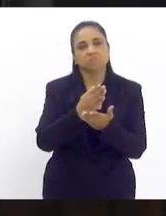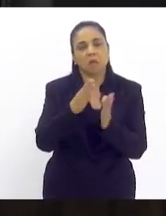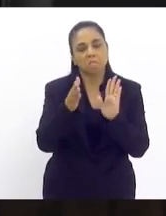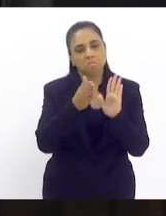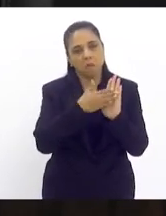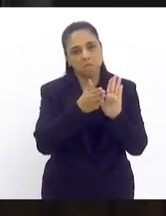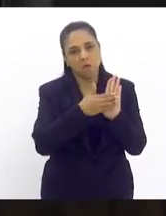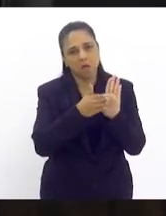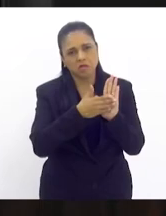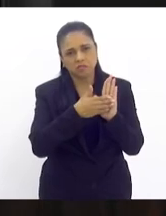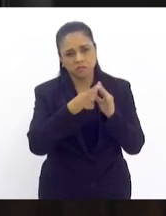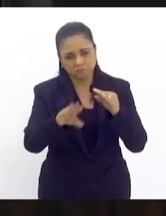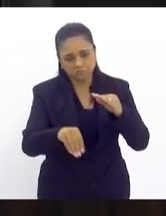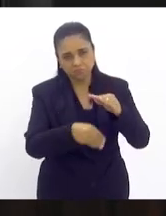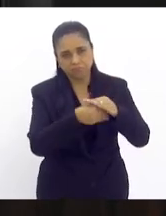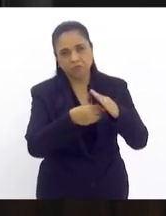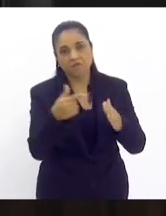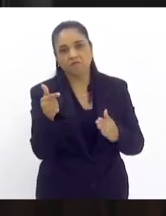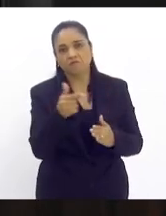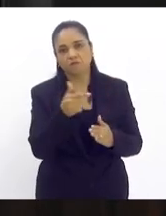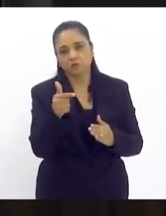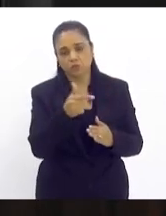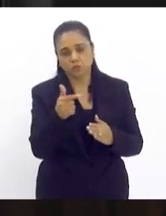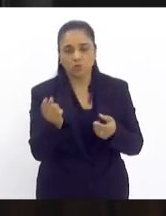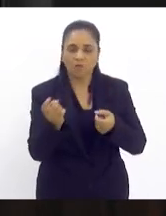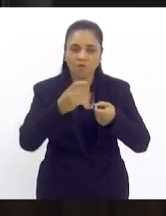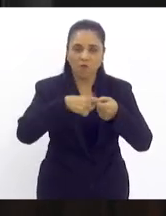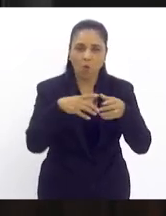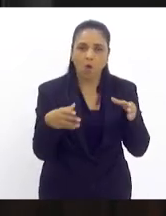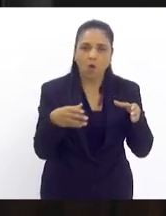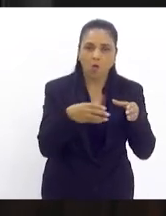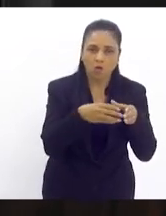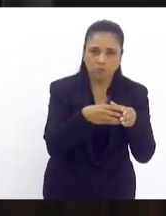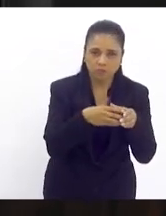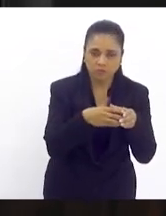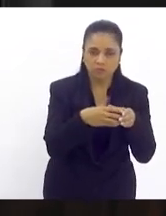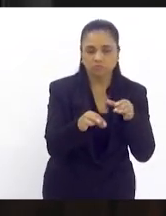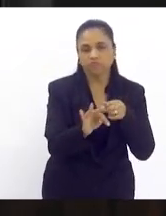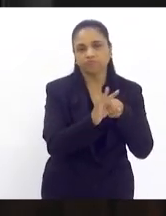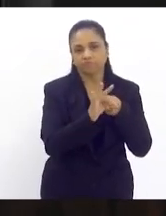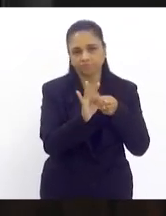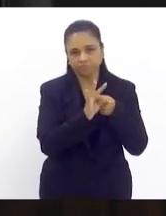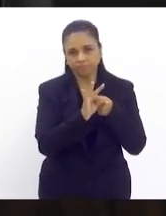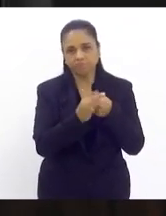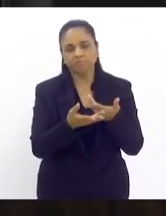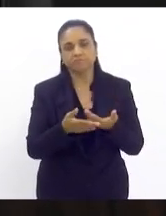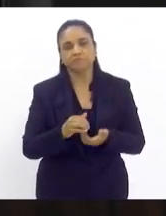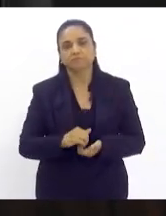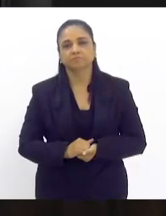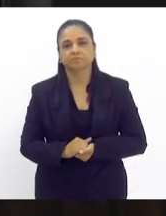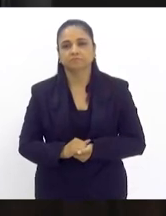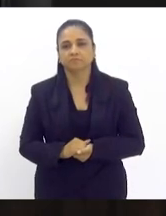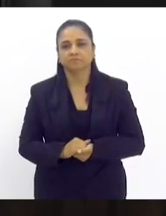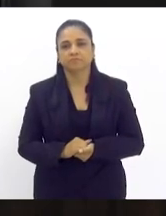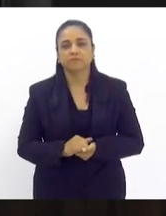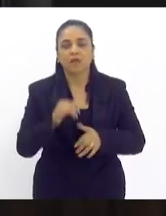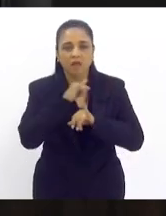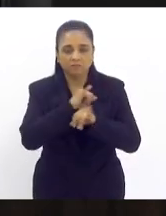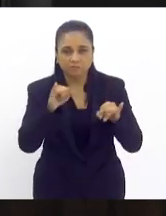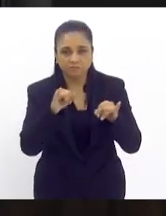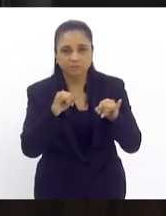recebeu 22 emendas e retorna às comissões técnicas.